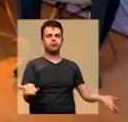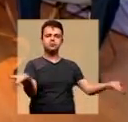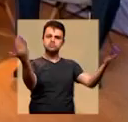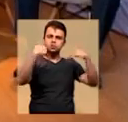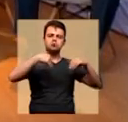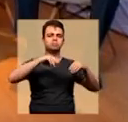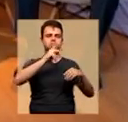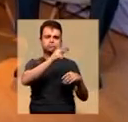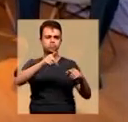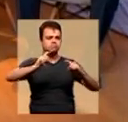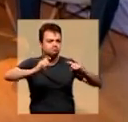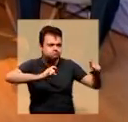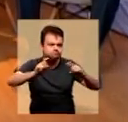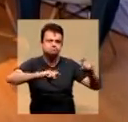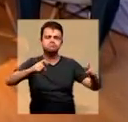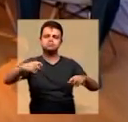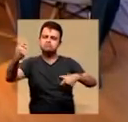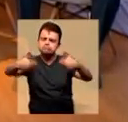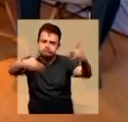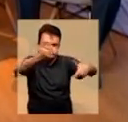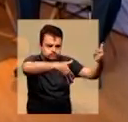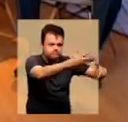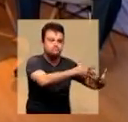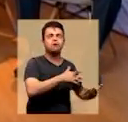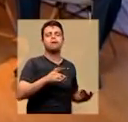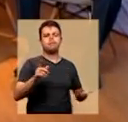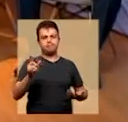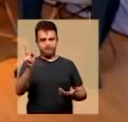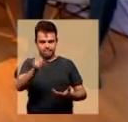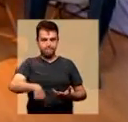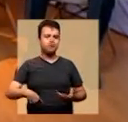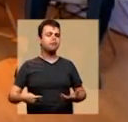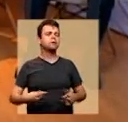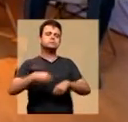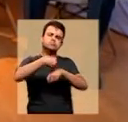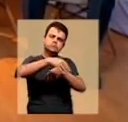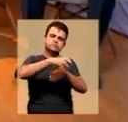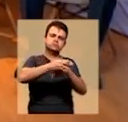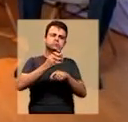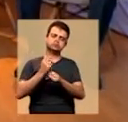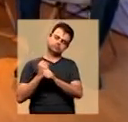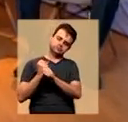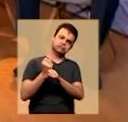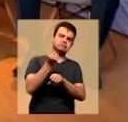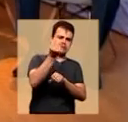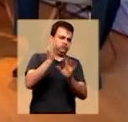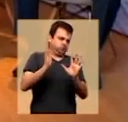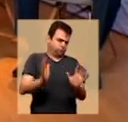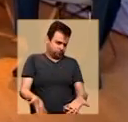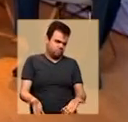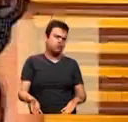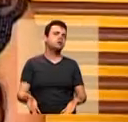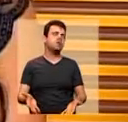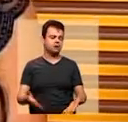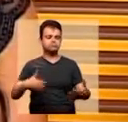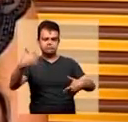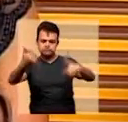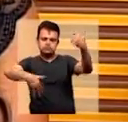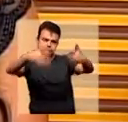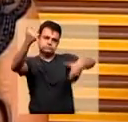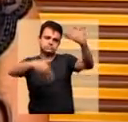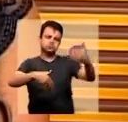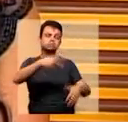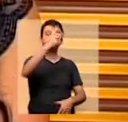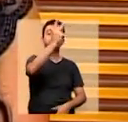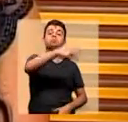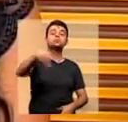reuniões, nas reuniões que tem de professores, sempre, né, a gente já está no sexto, mas é acompanhado. E aí